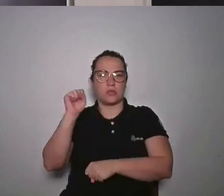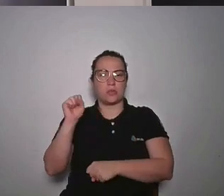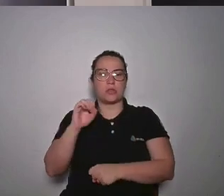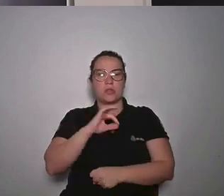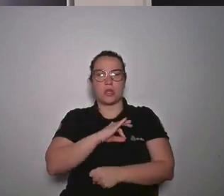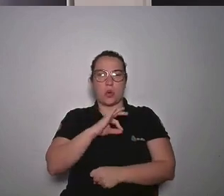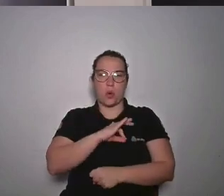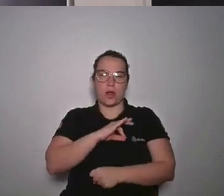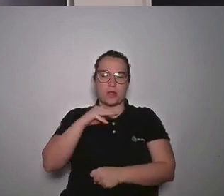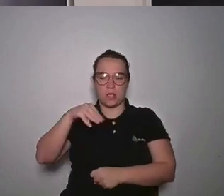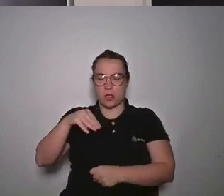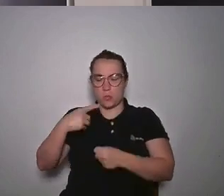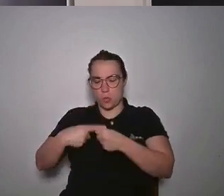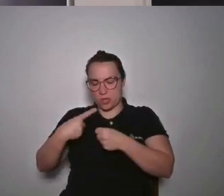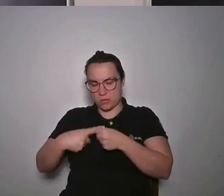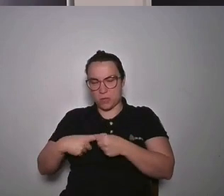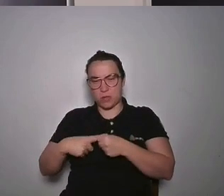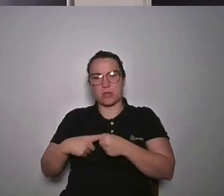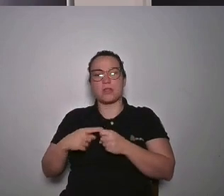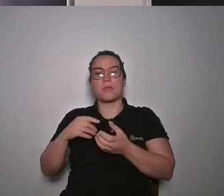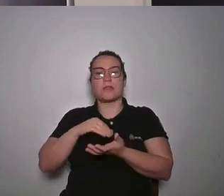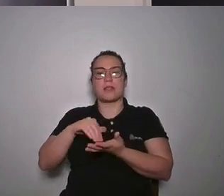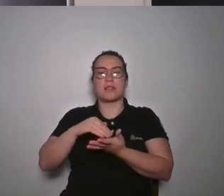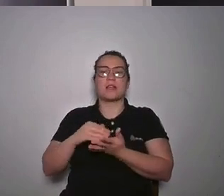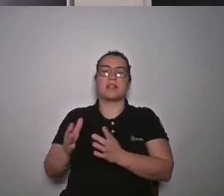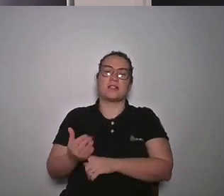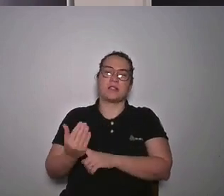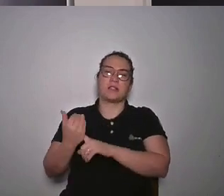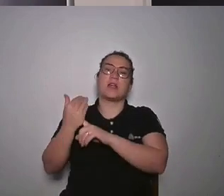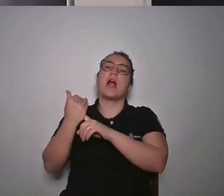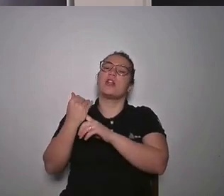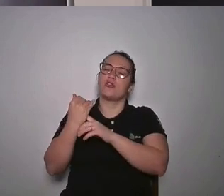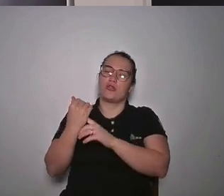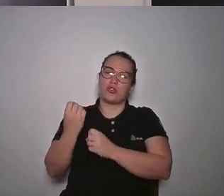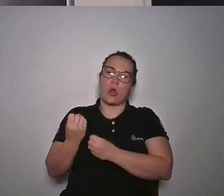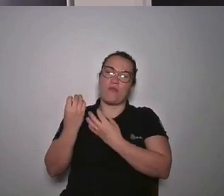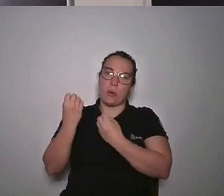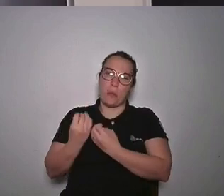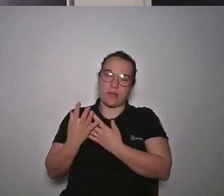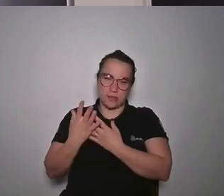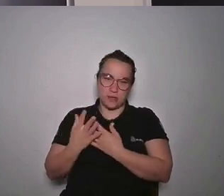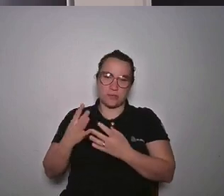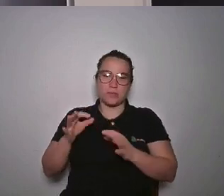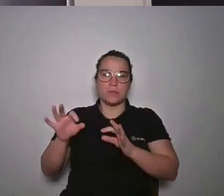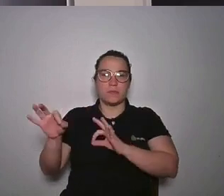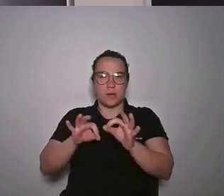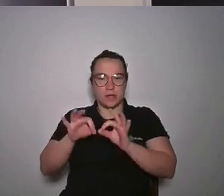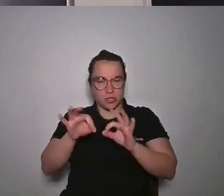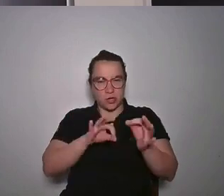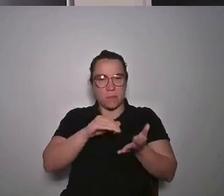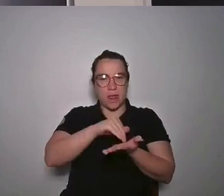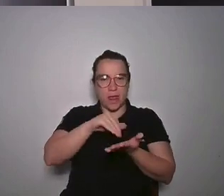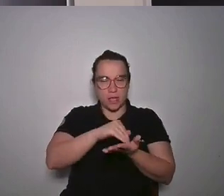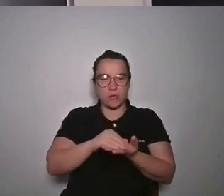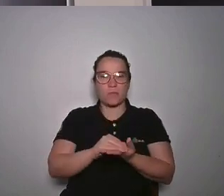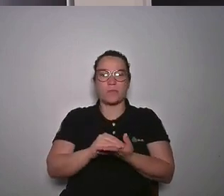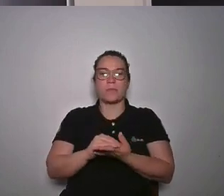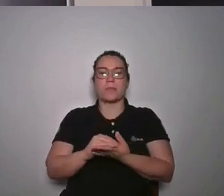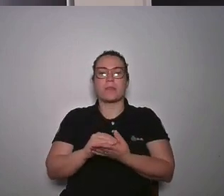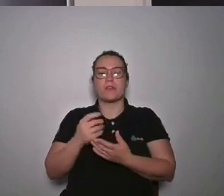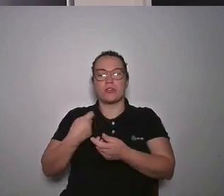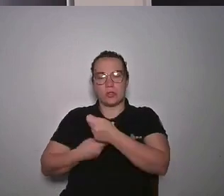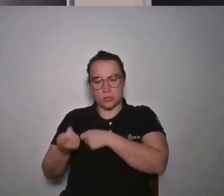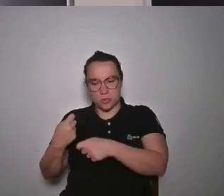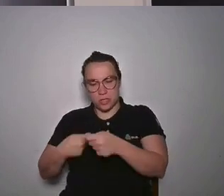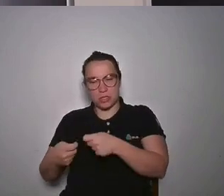Municipal. Tem a Secretaria de Tecnologia de Sistema de Informação, a Secretaria de Planejamento, a Secretaria de Administração, todas